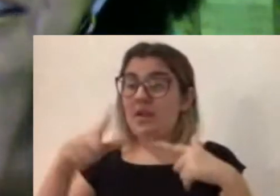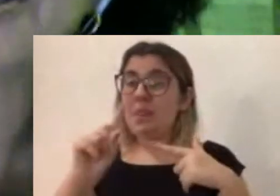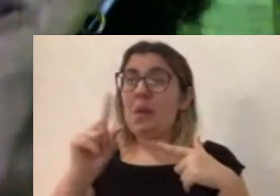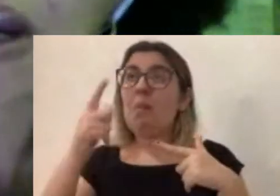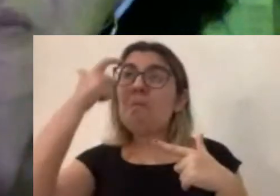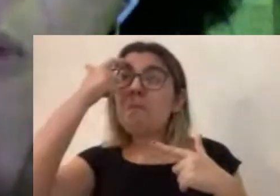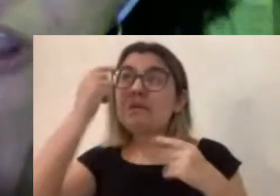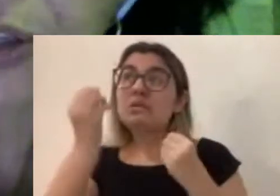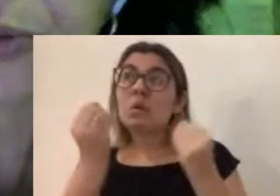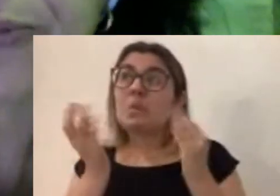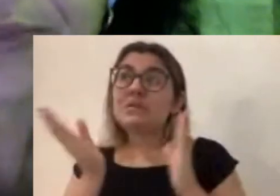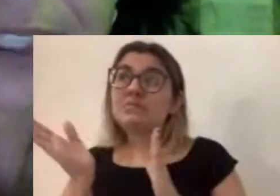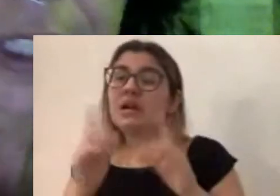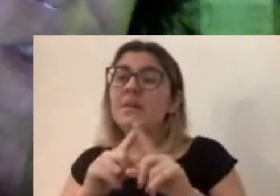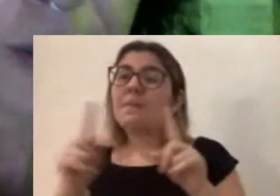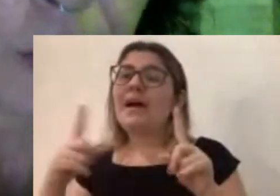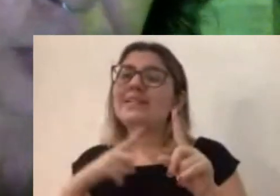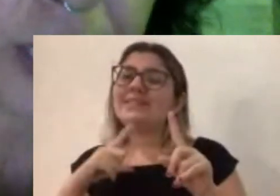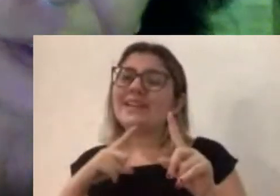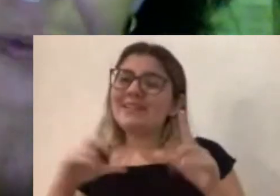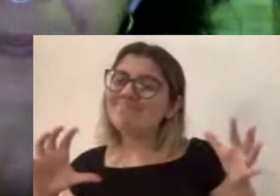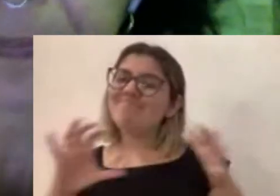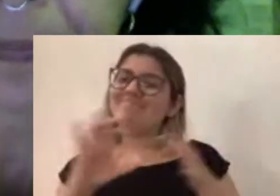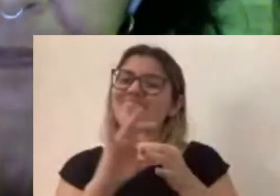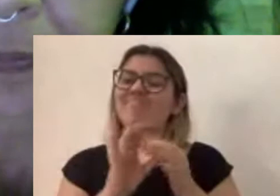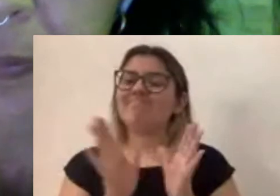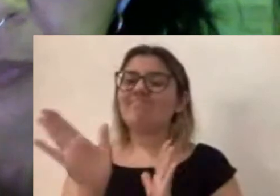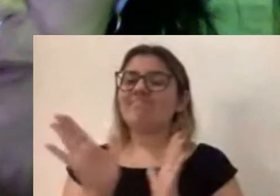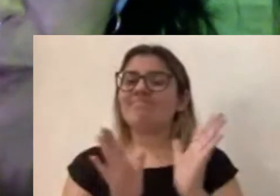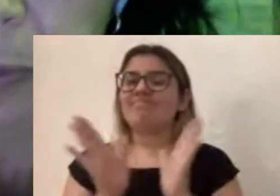que dialoga muito com isso.